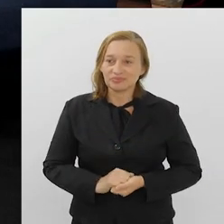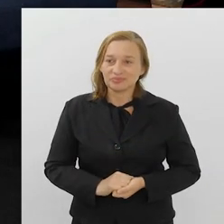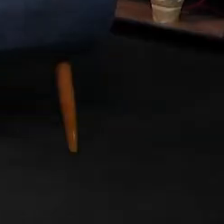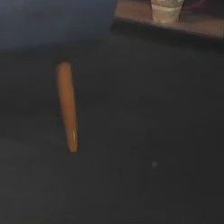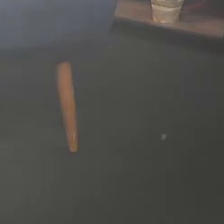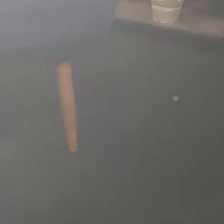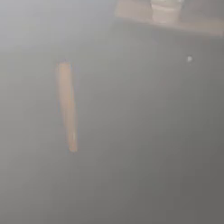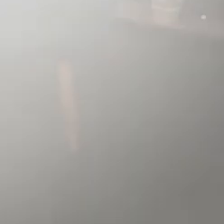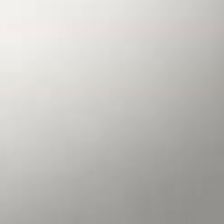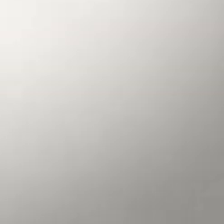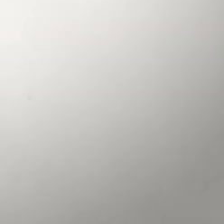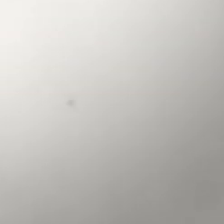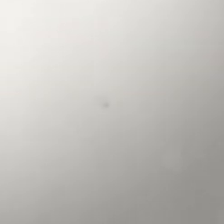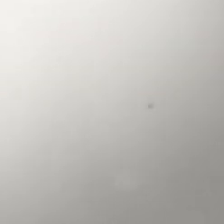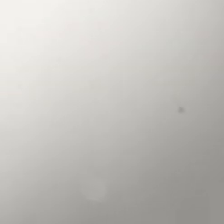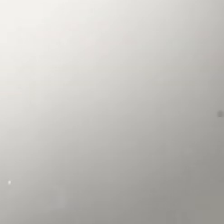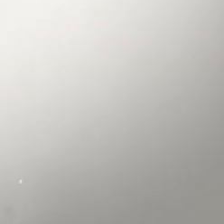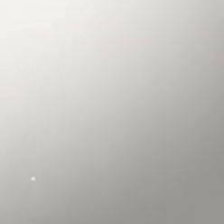do